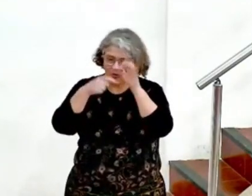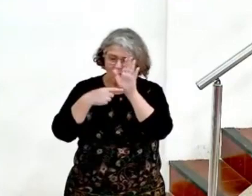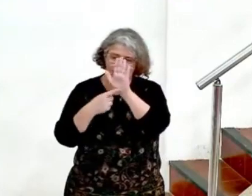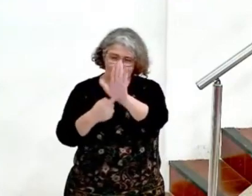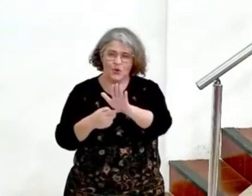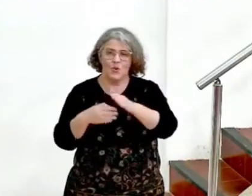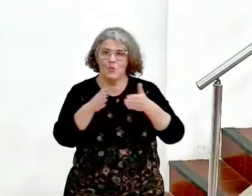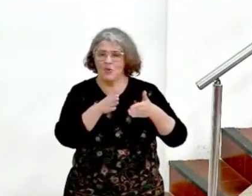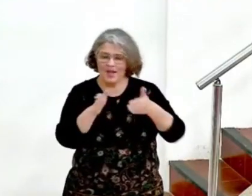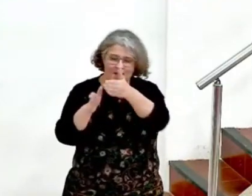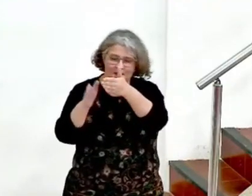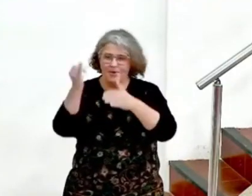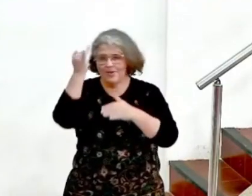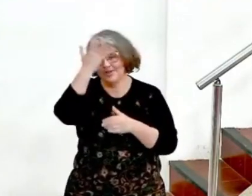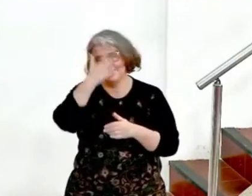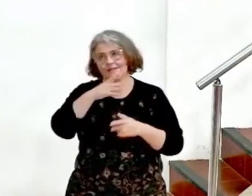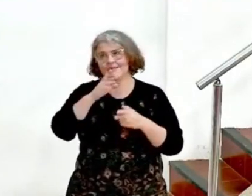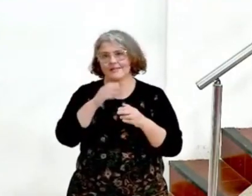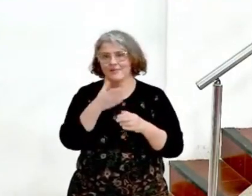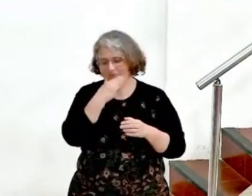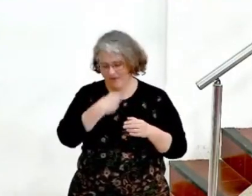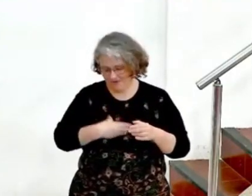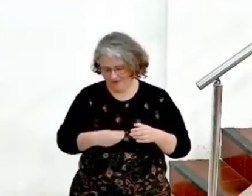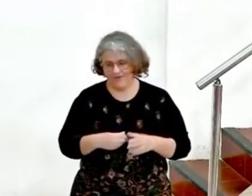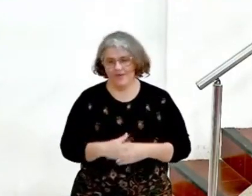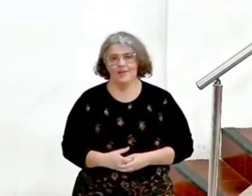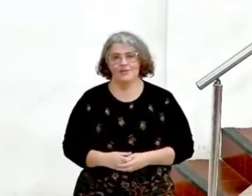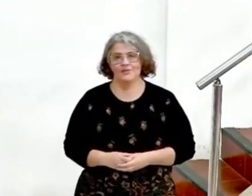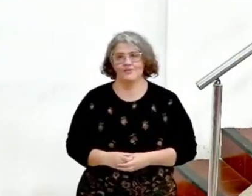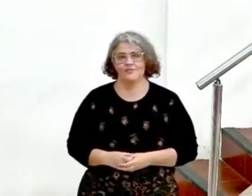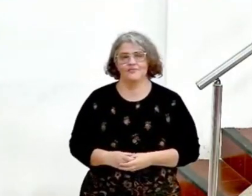seus filhos. E depois o verso